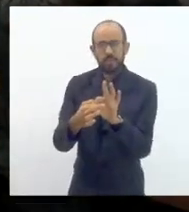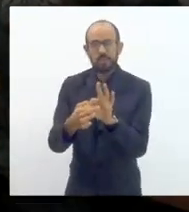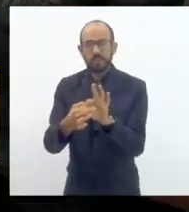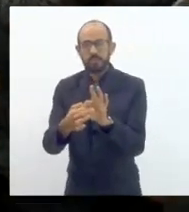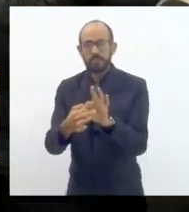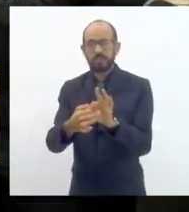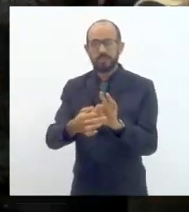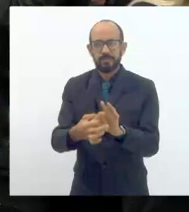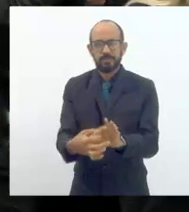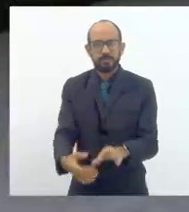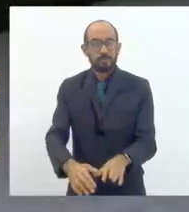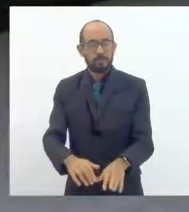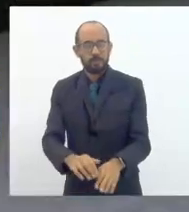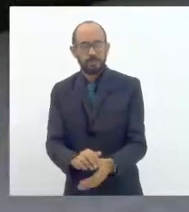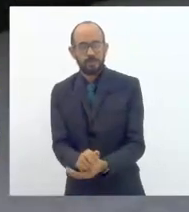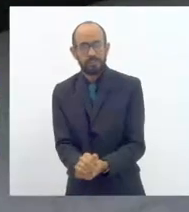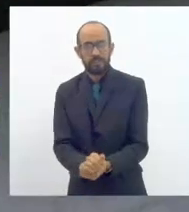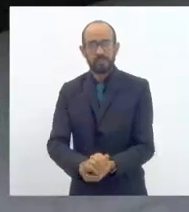união.